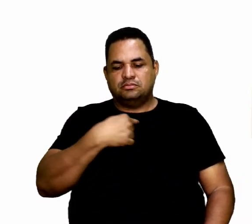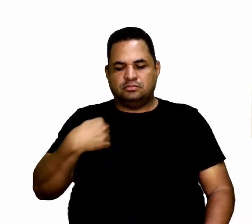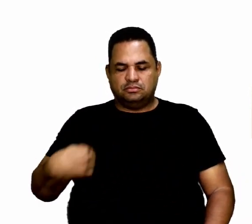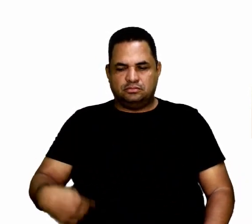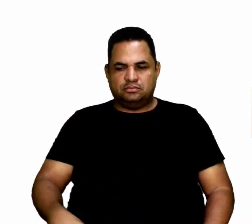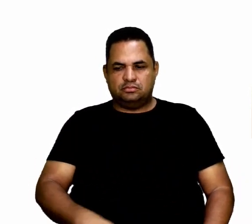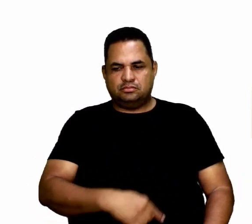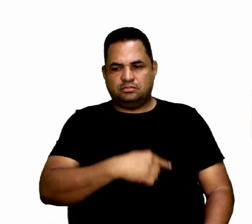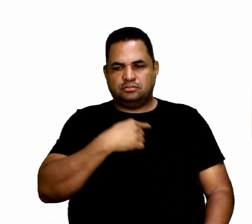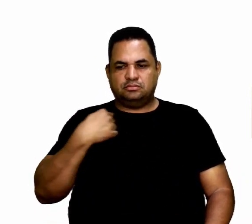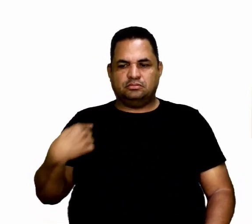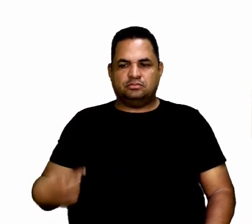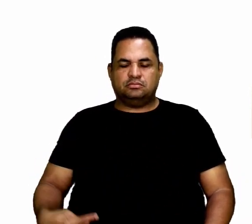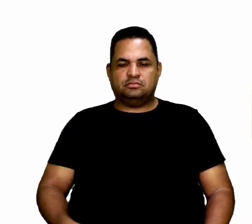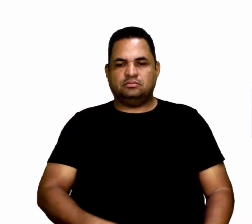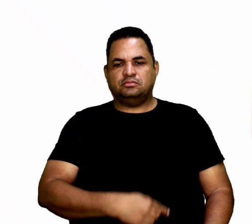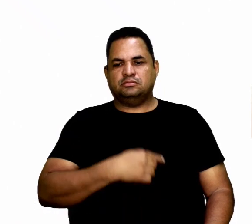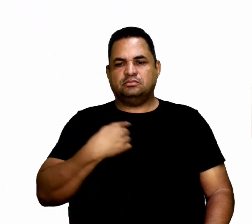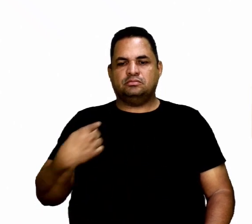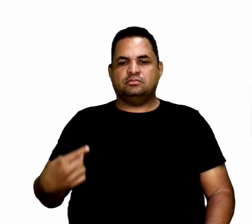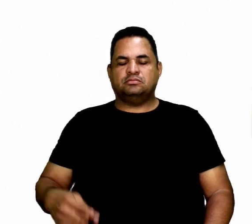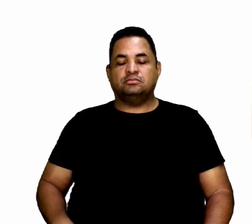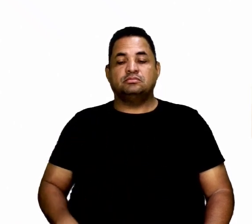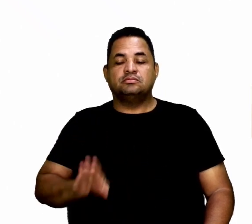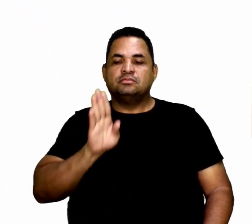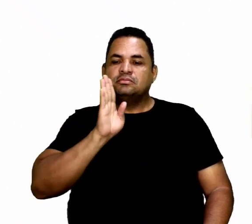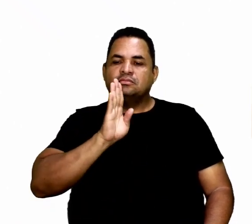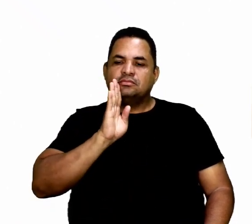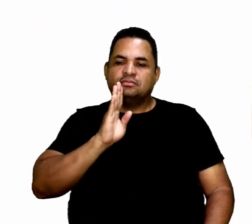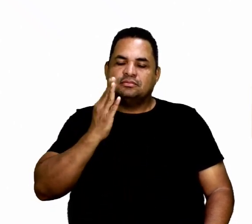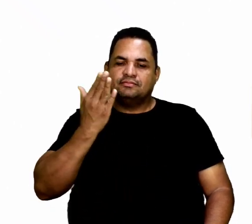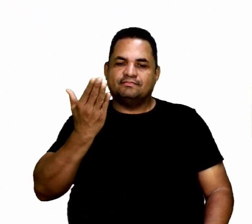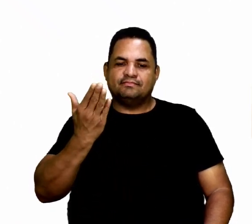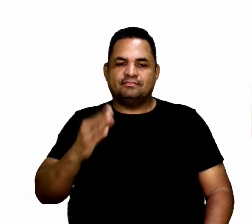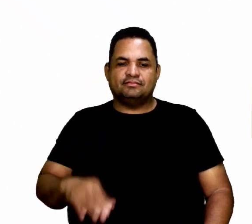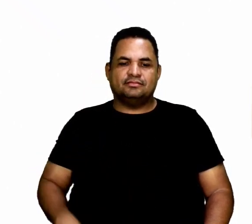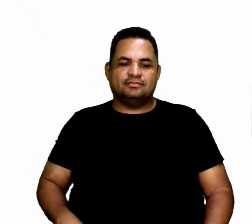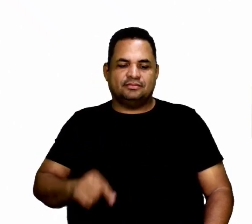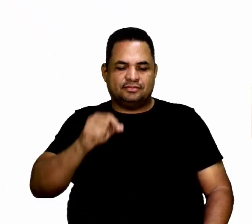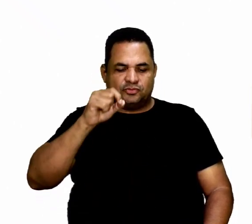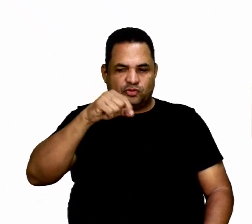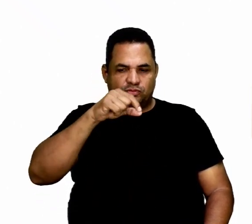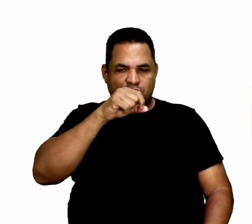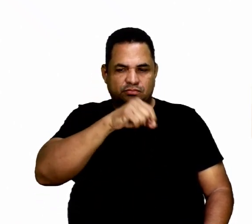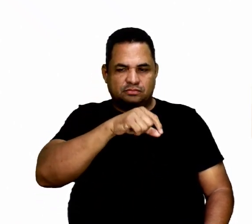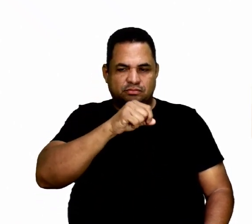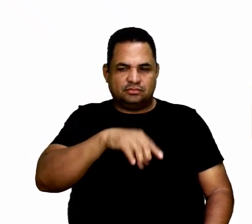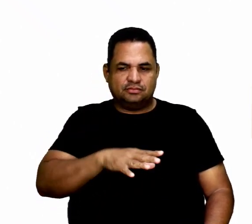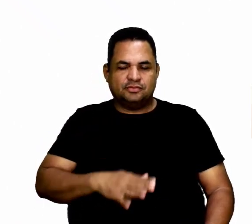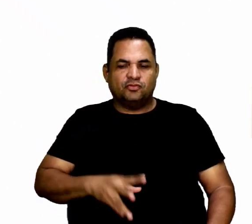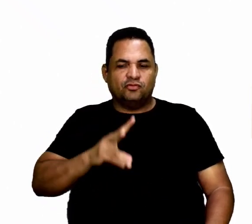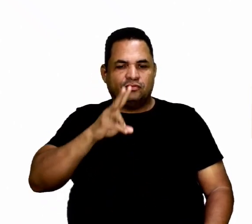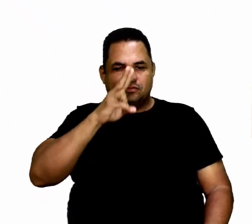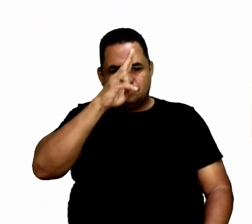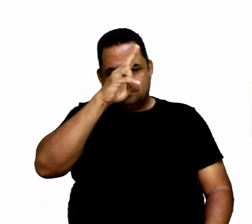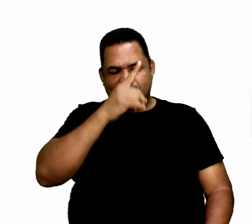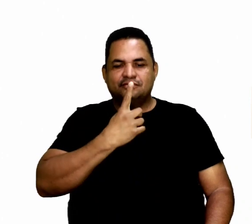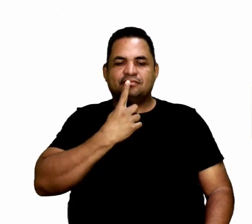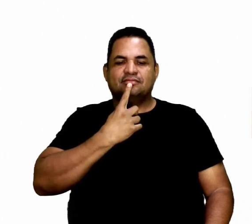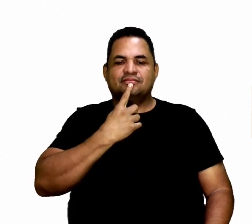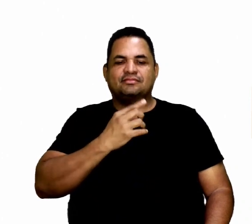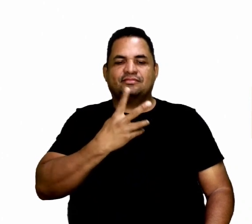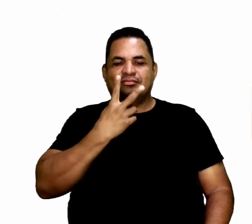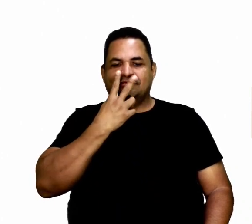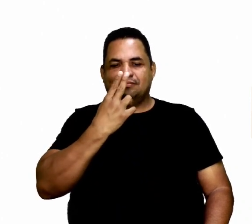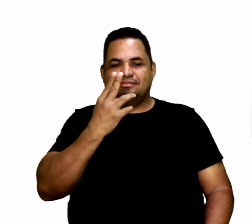o nosso corpo. Eu achei legal, professora, essa gota de sangue ficou uma coisa assim forte aqui, né? Parece assim que